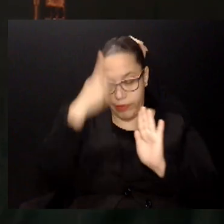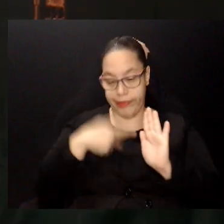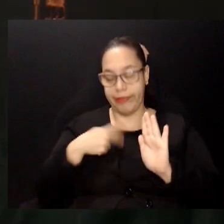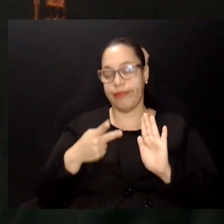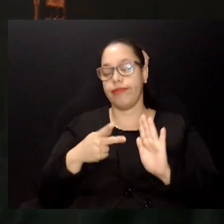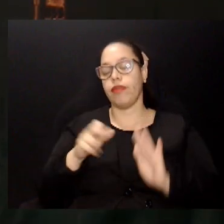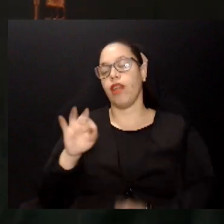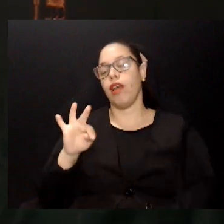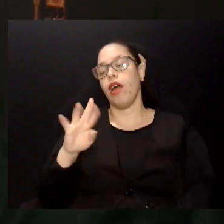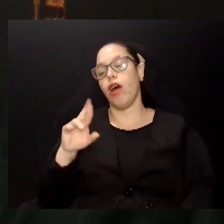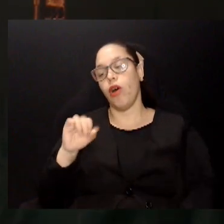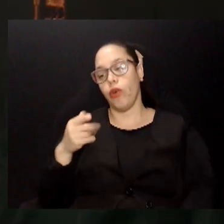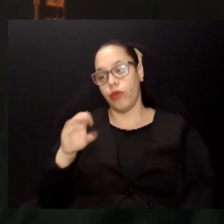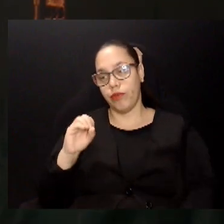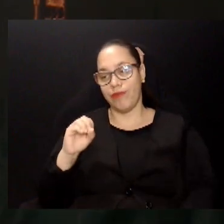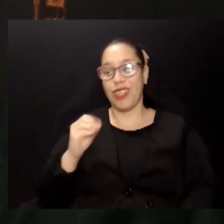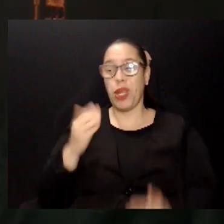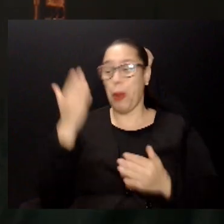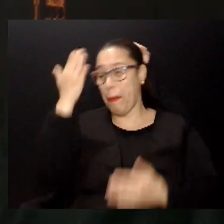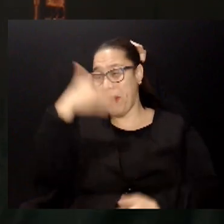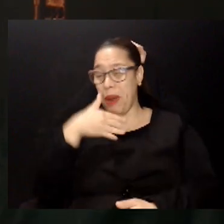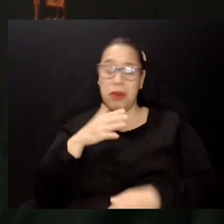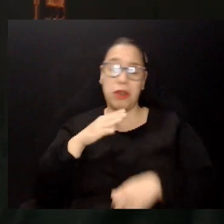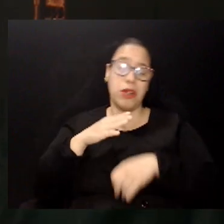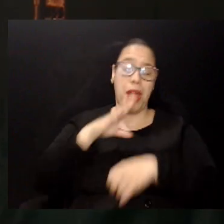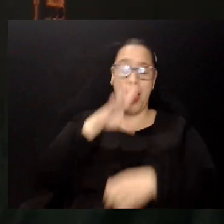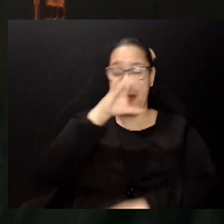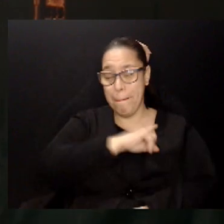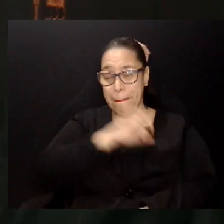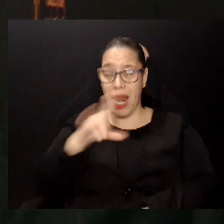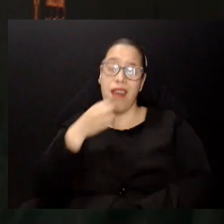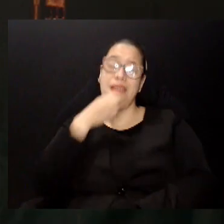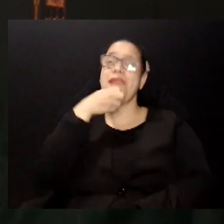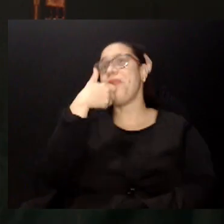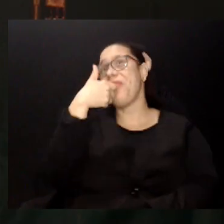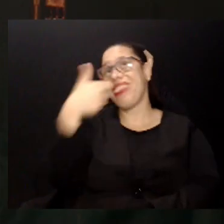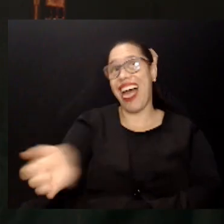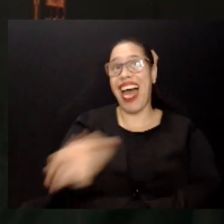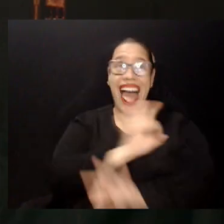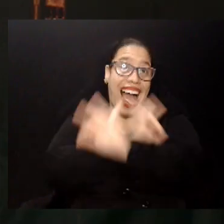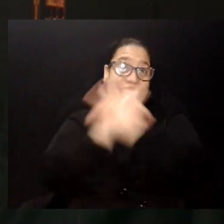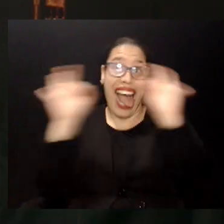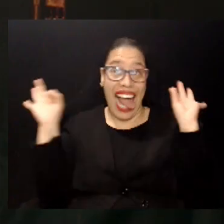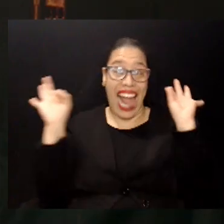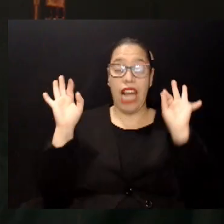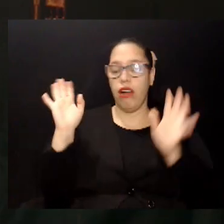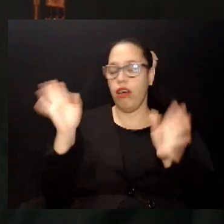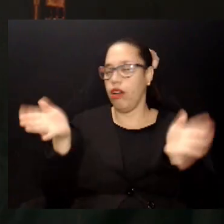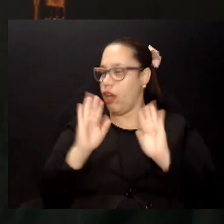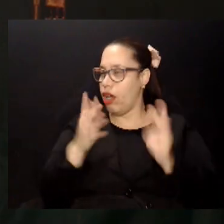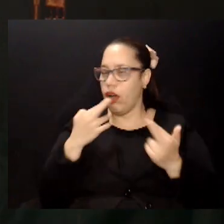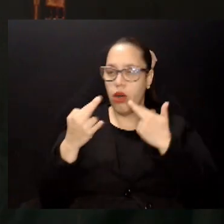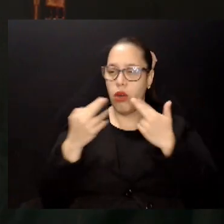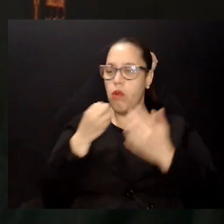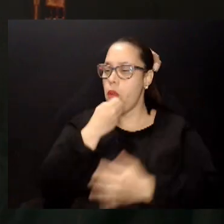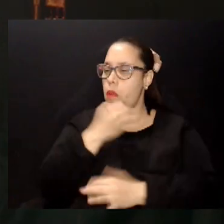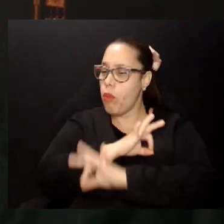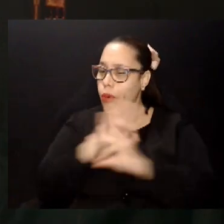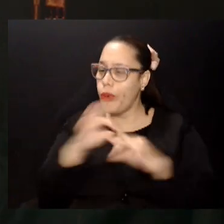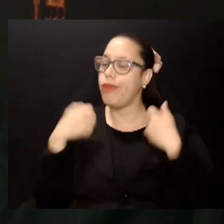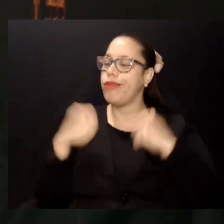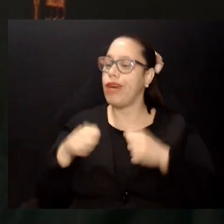prova de amor, não é maturidade, não é bondade extrema. Nenhuma relação saudável deve exigir que